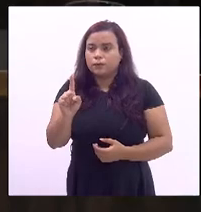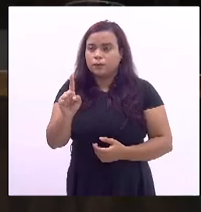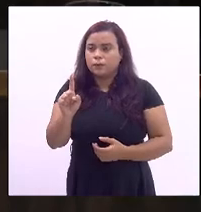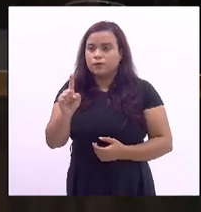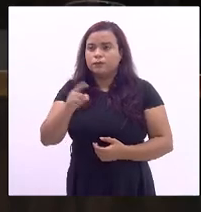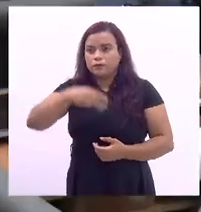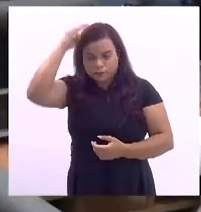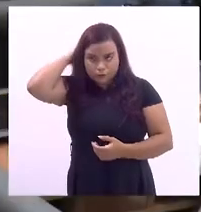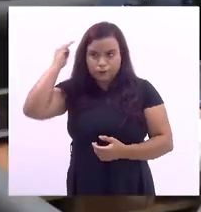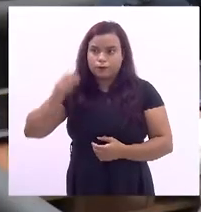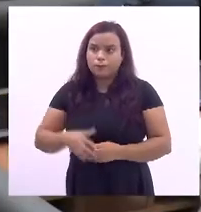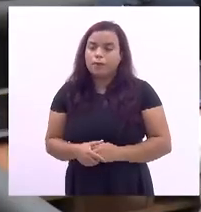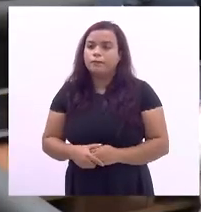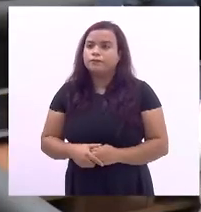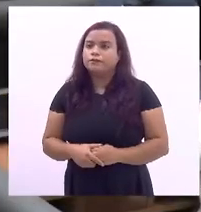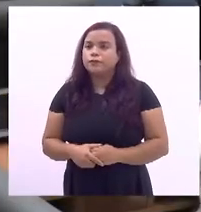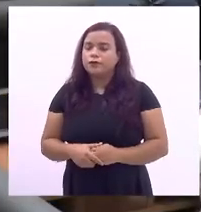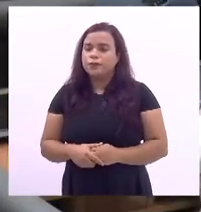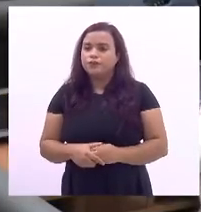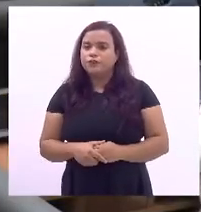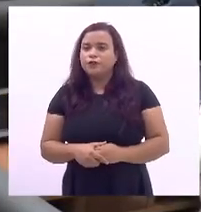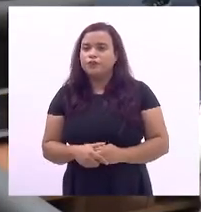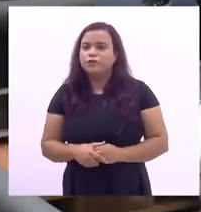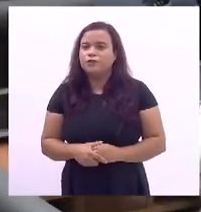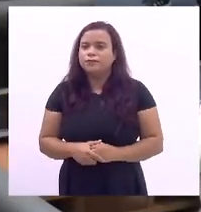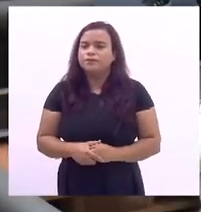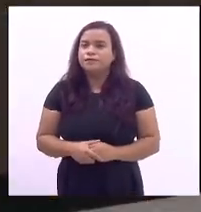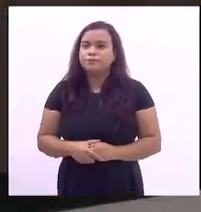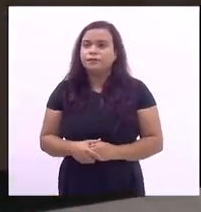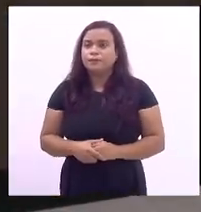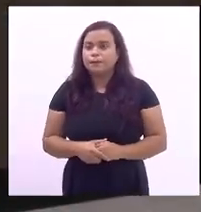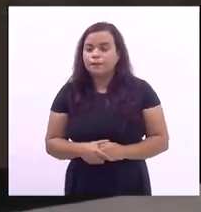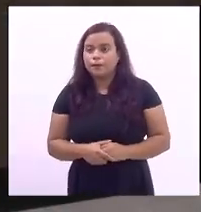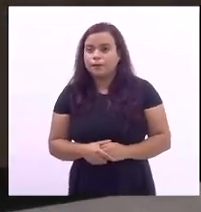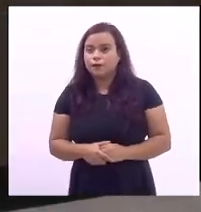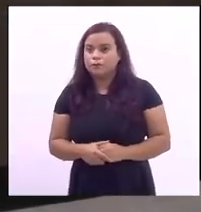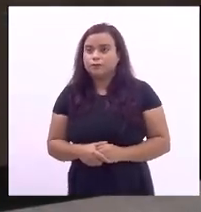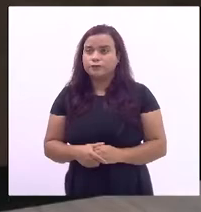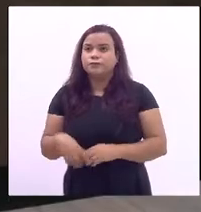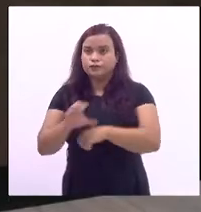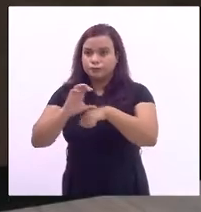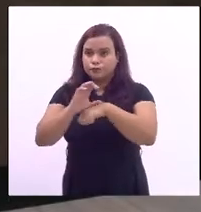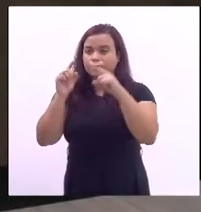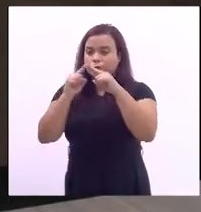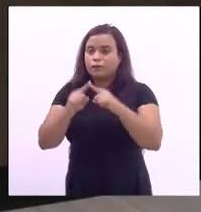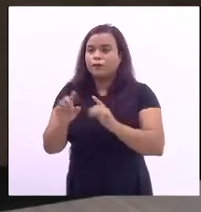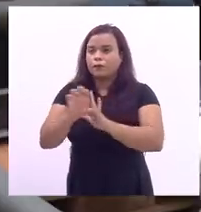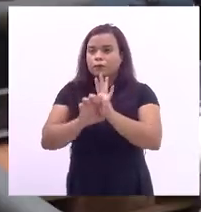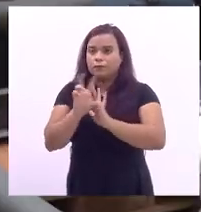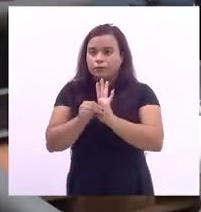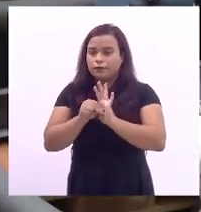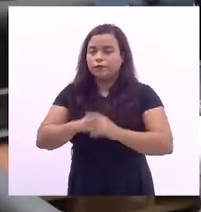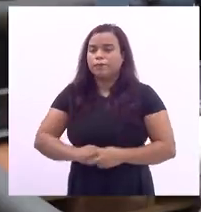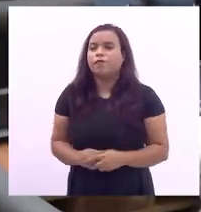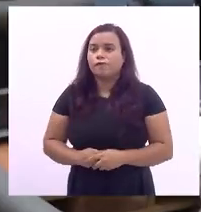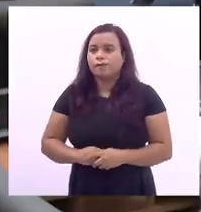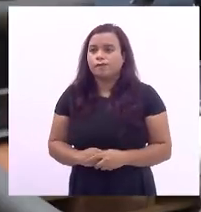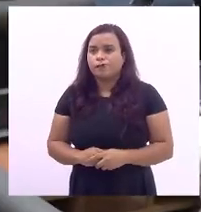é mas Pacheco a a aparecer aquela funcionalidade com emenda à